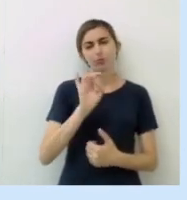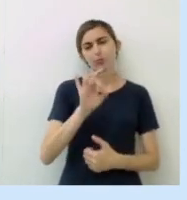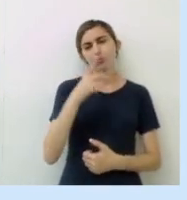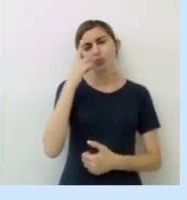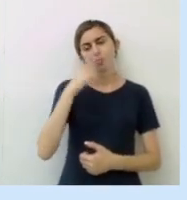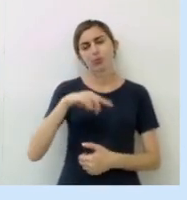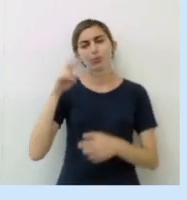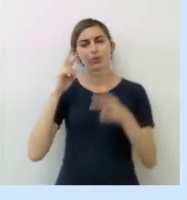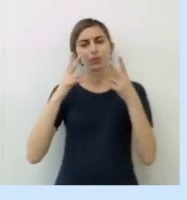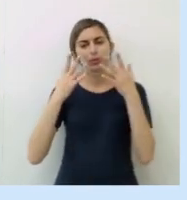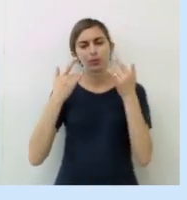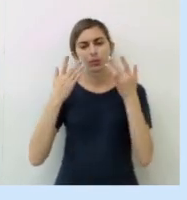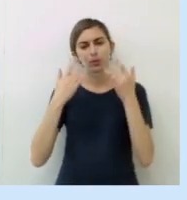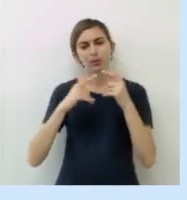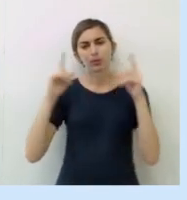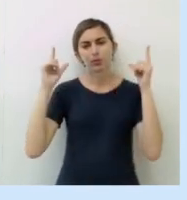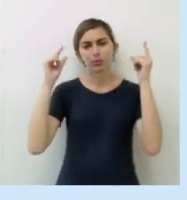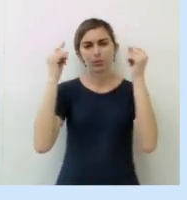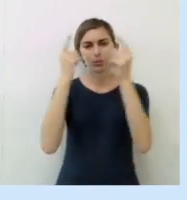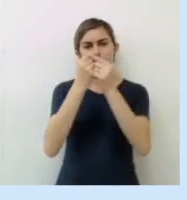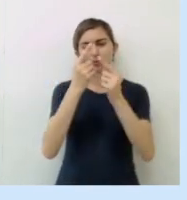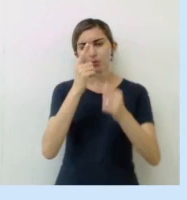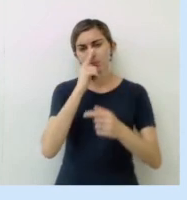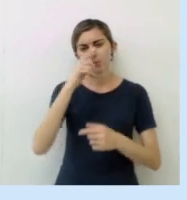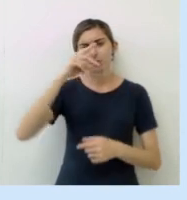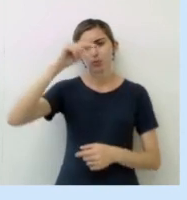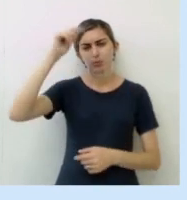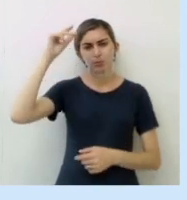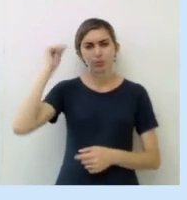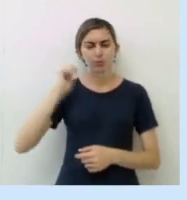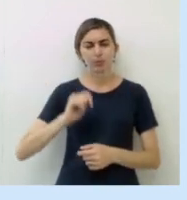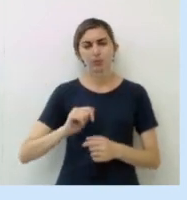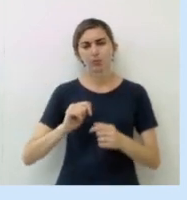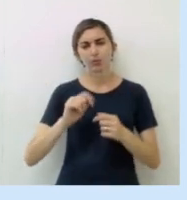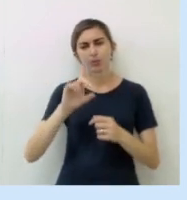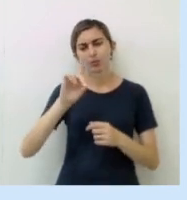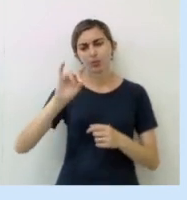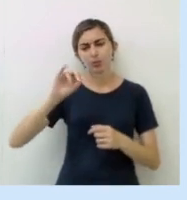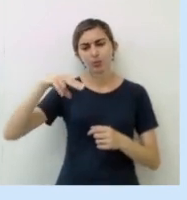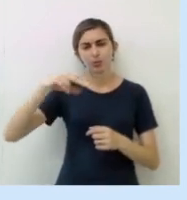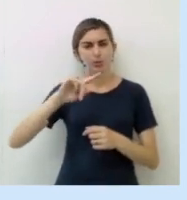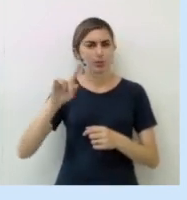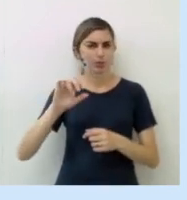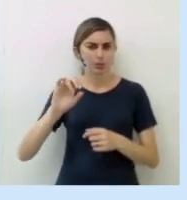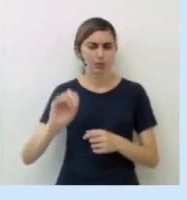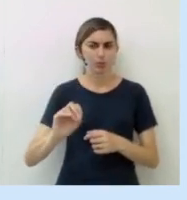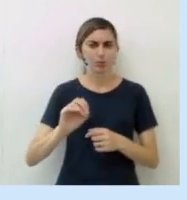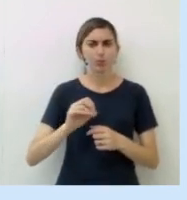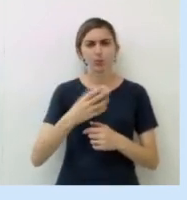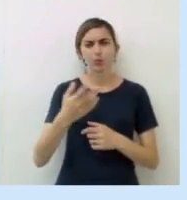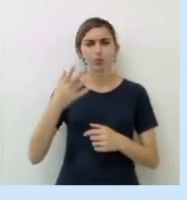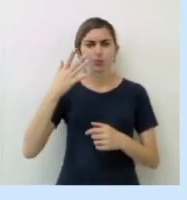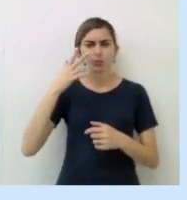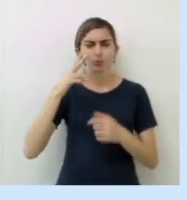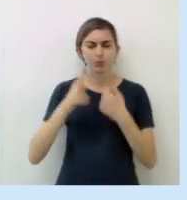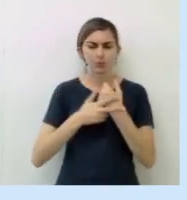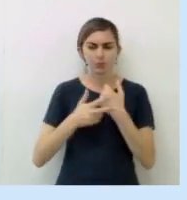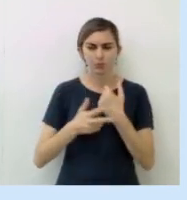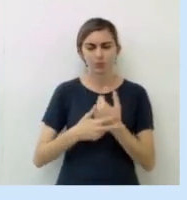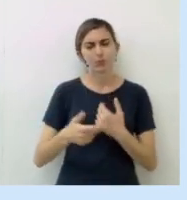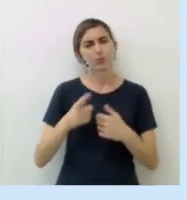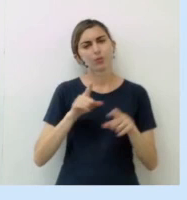o teatro surge na Grécia Antiga com as festas em louvor a Dionísio, certo? O deus do vinho. Também